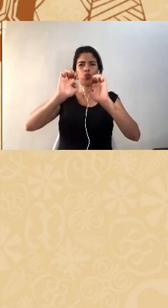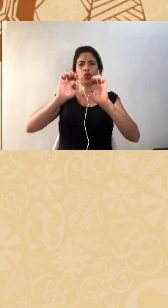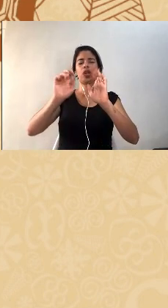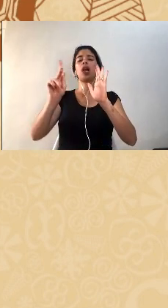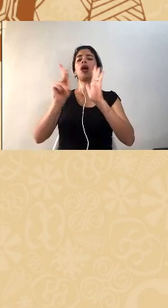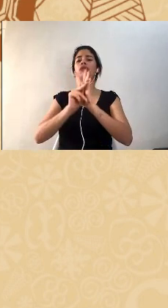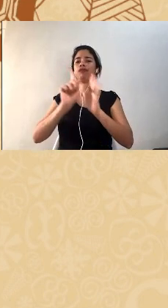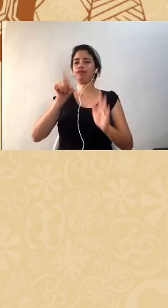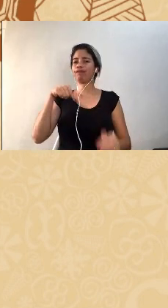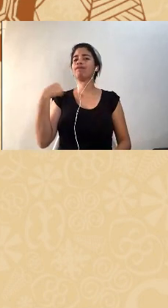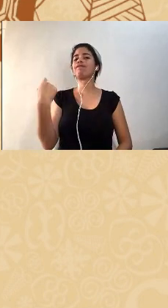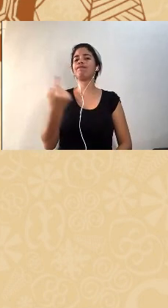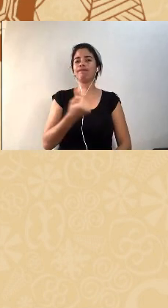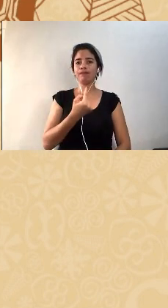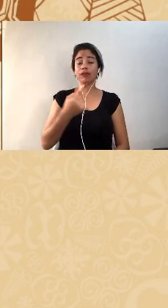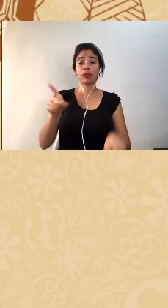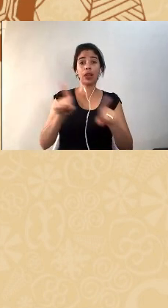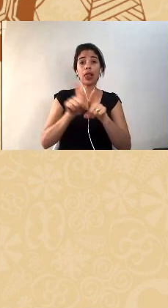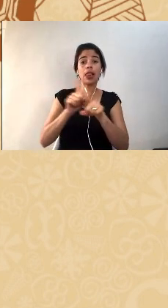e de uma prática